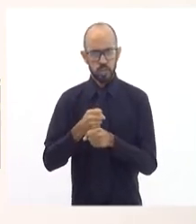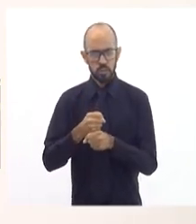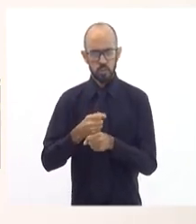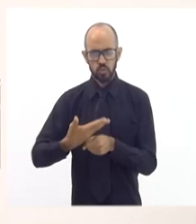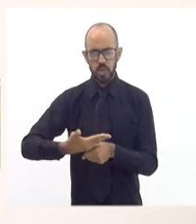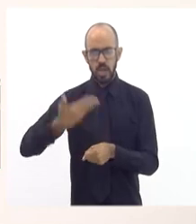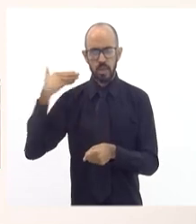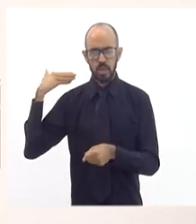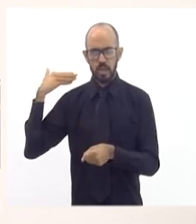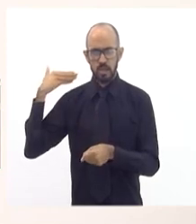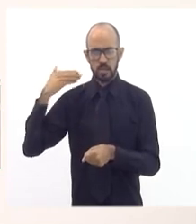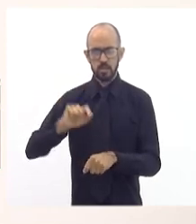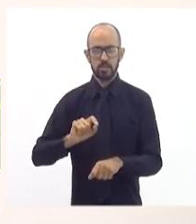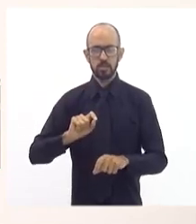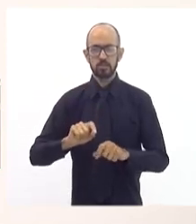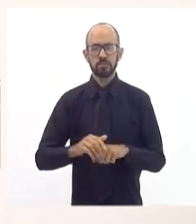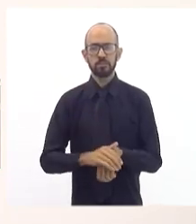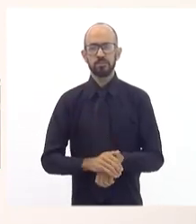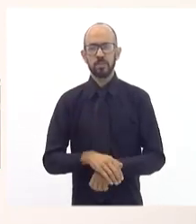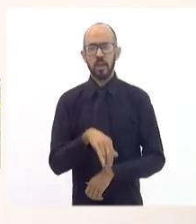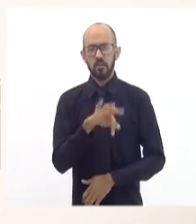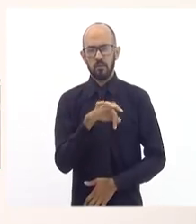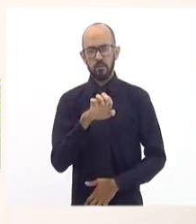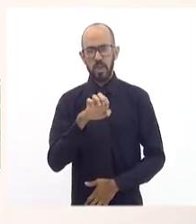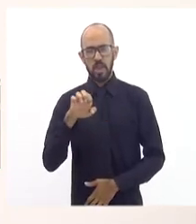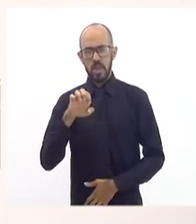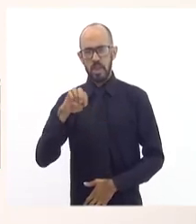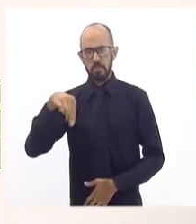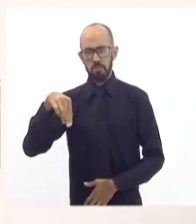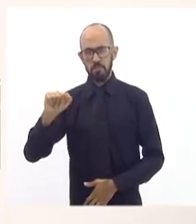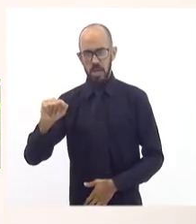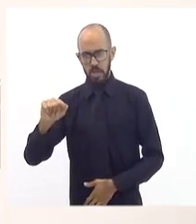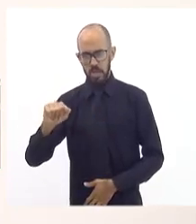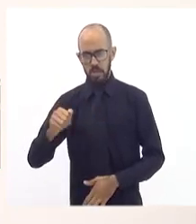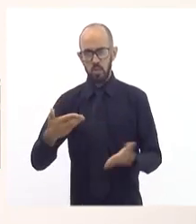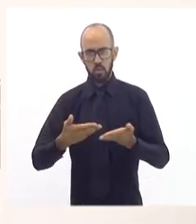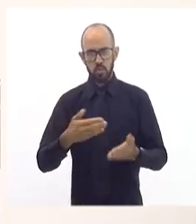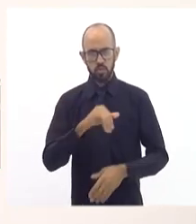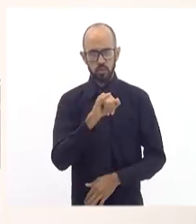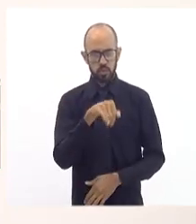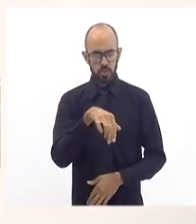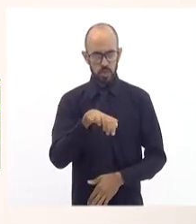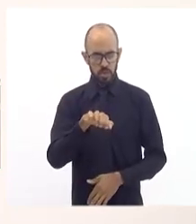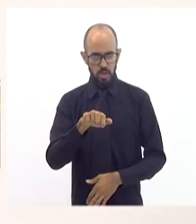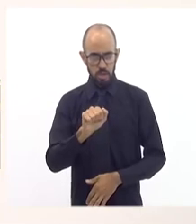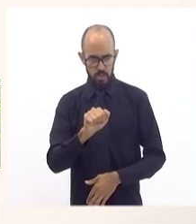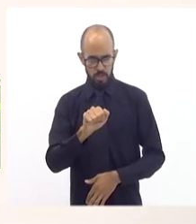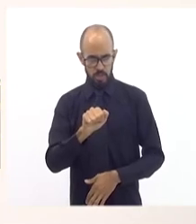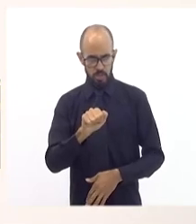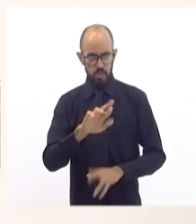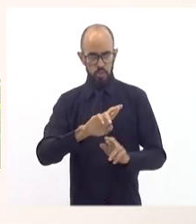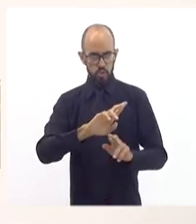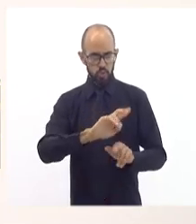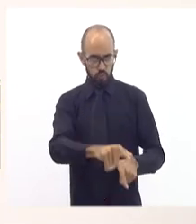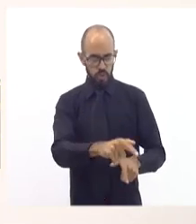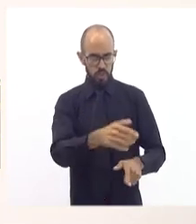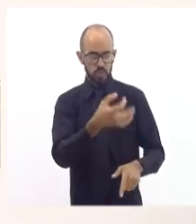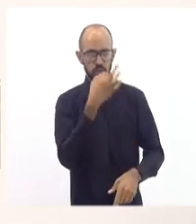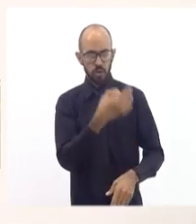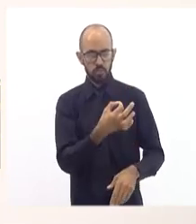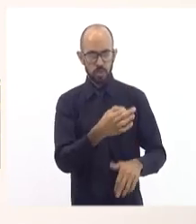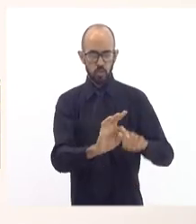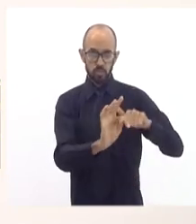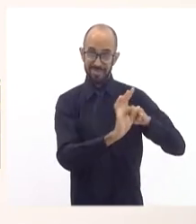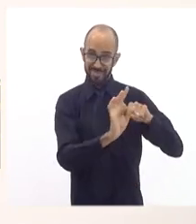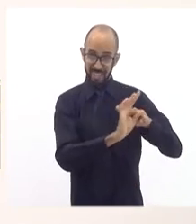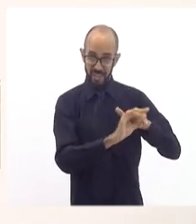há 20 anos atrás a feema que hoje é uma ideia e contrariando um parecer técnico